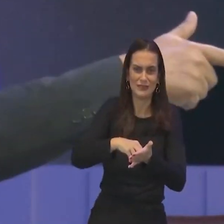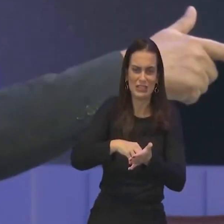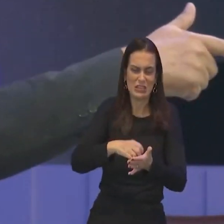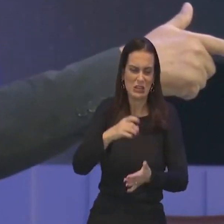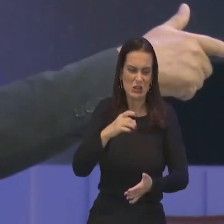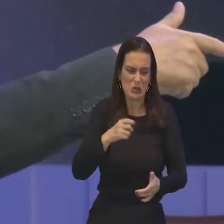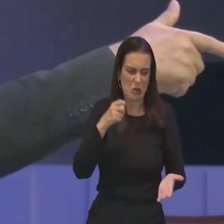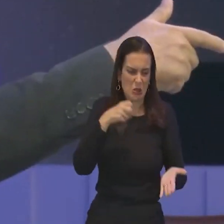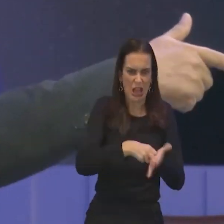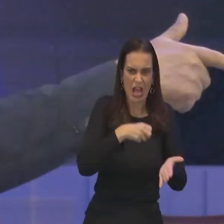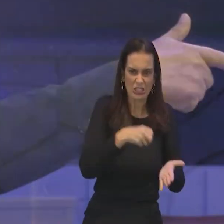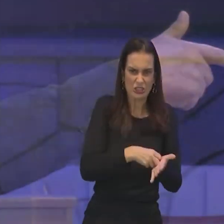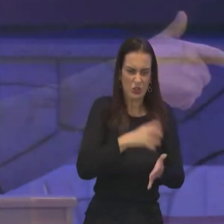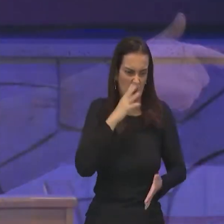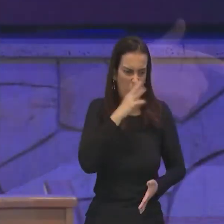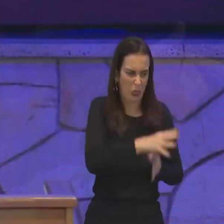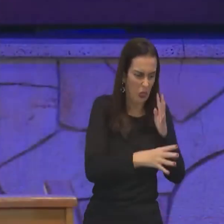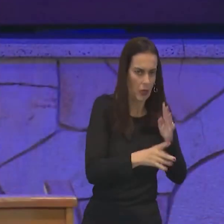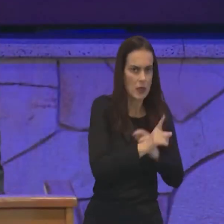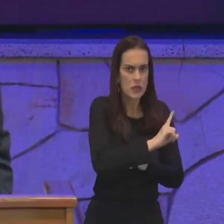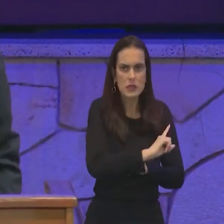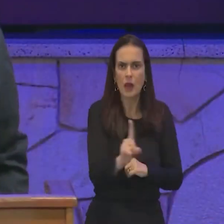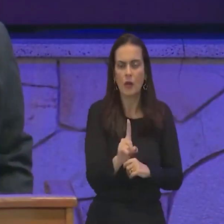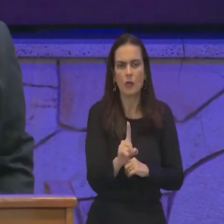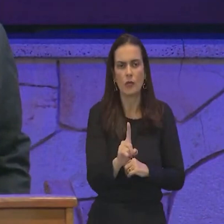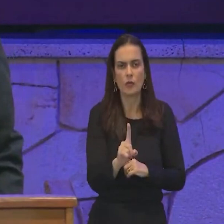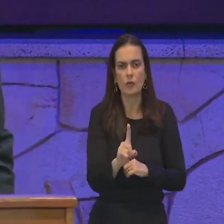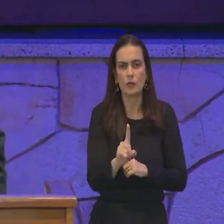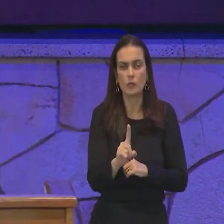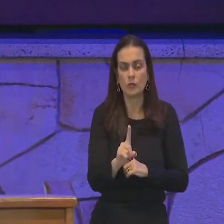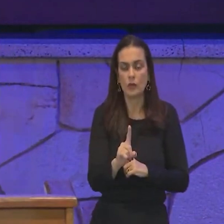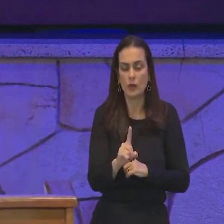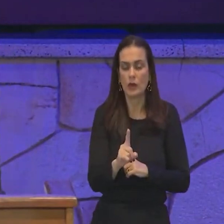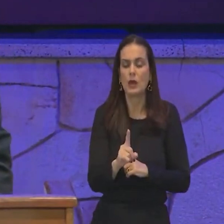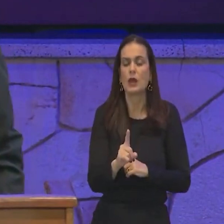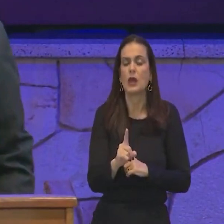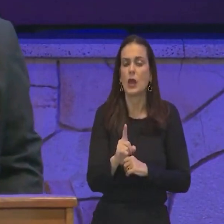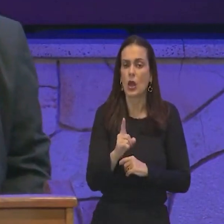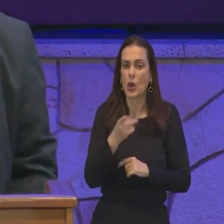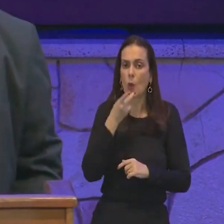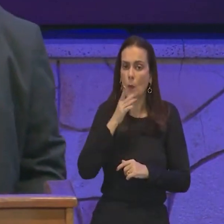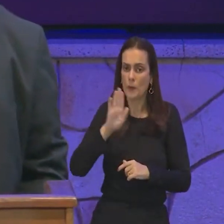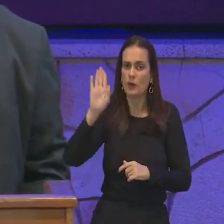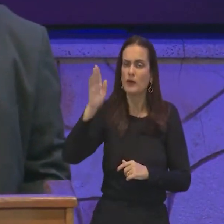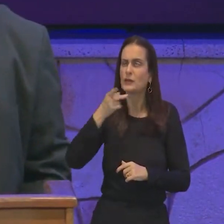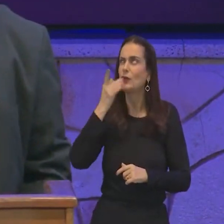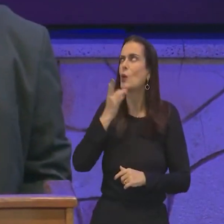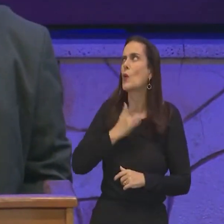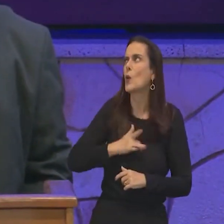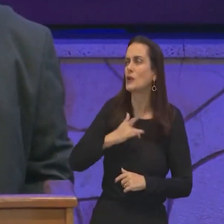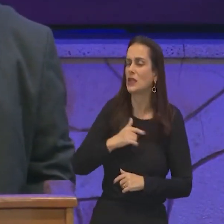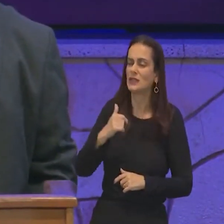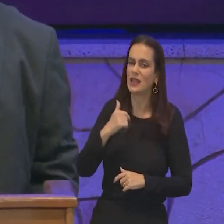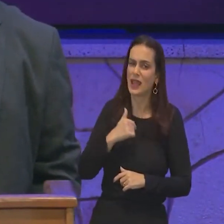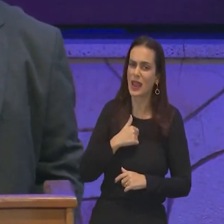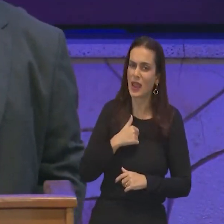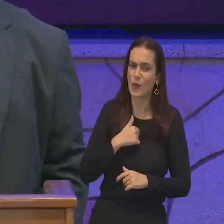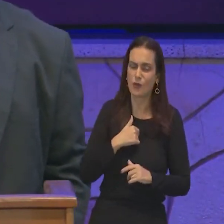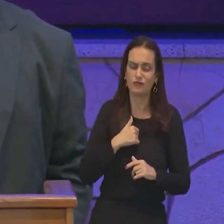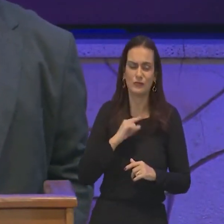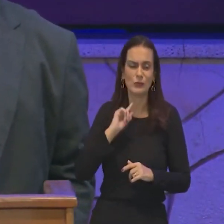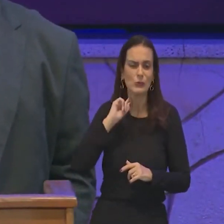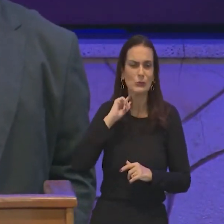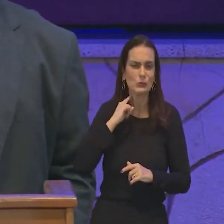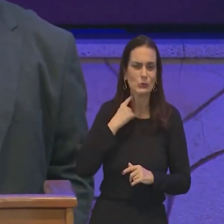miserável, não. Diante da afirmação do profeta: ai de mim, que eu sou homem de lábios